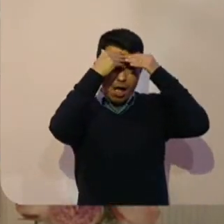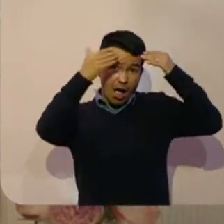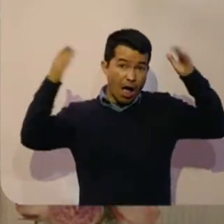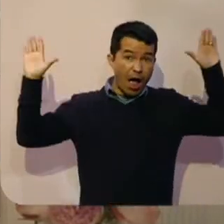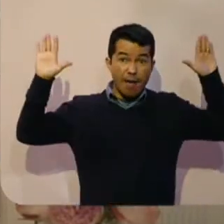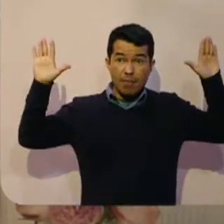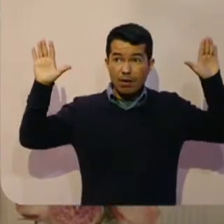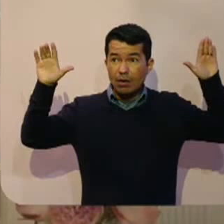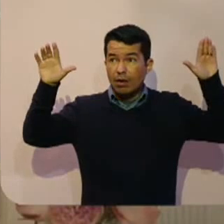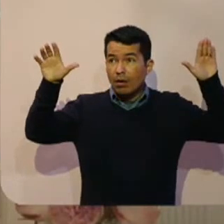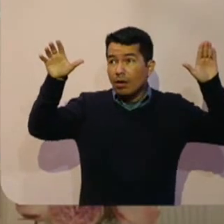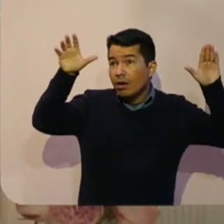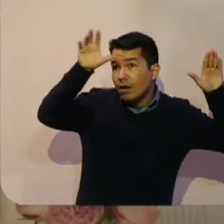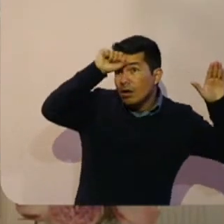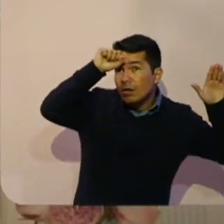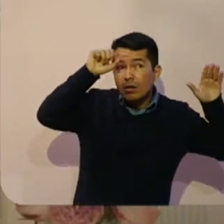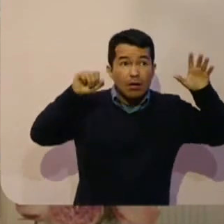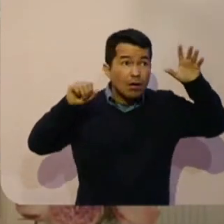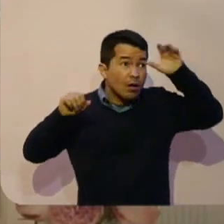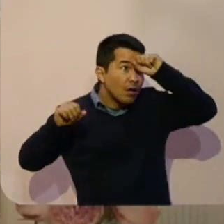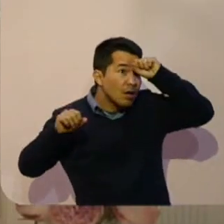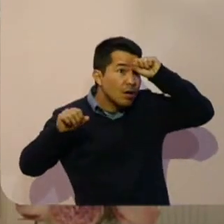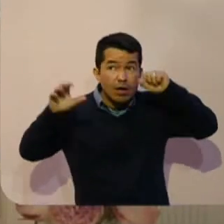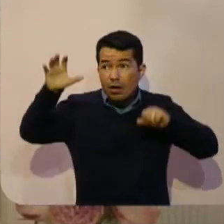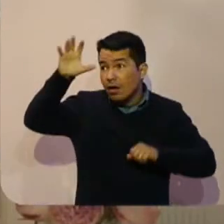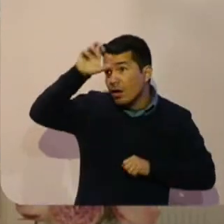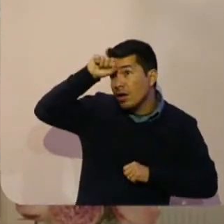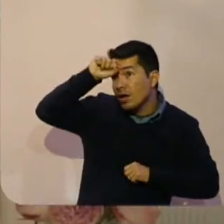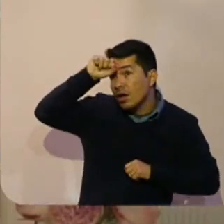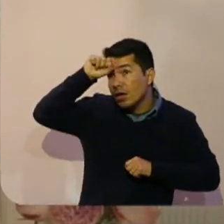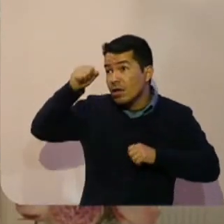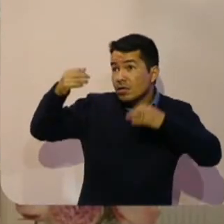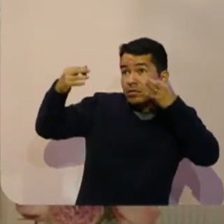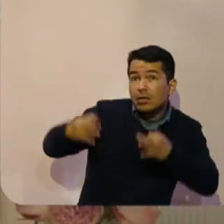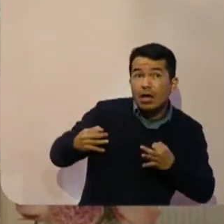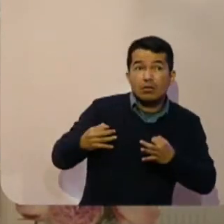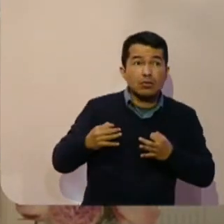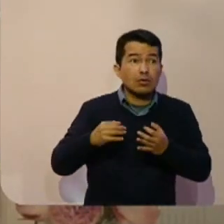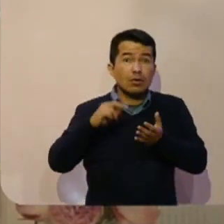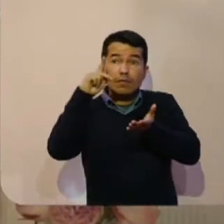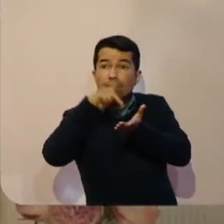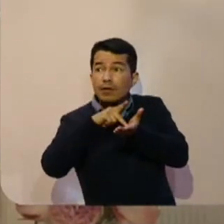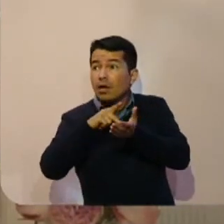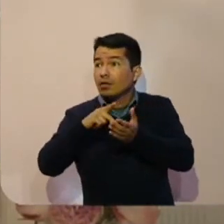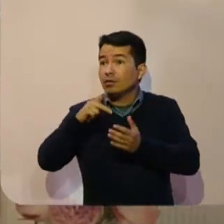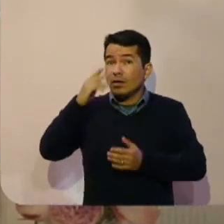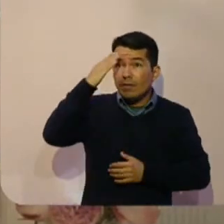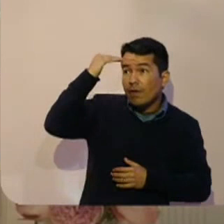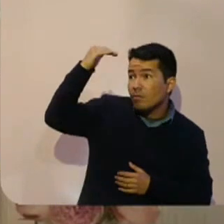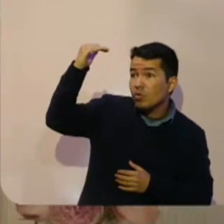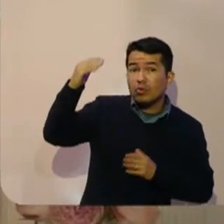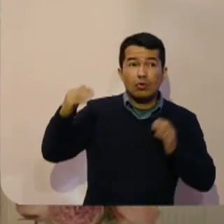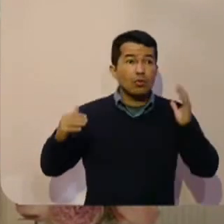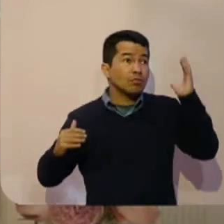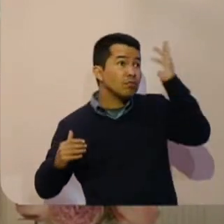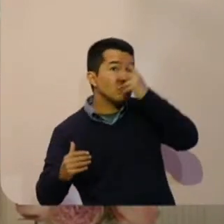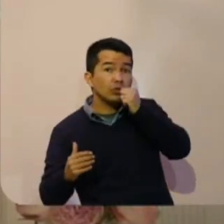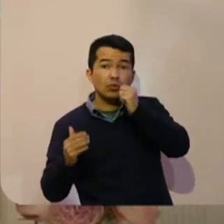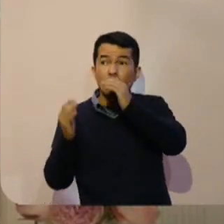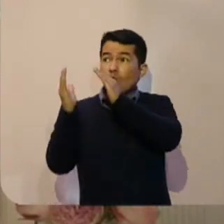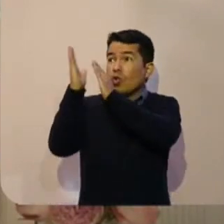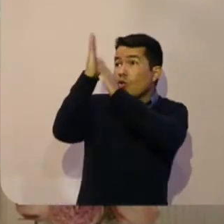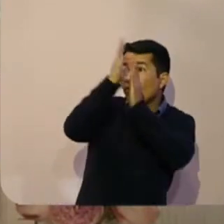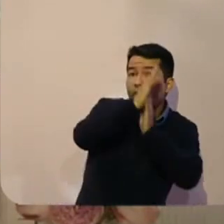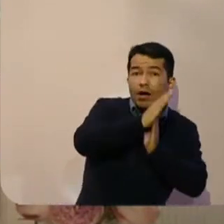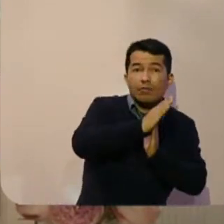tudo que é verdadeiro, concreto, definido, comprovado, não é? não é mentira, não é